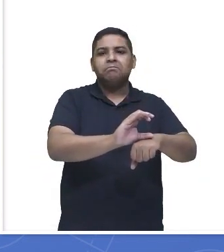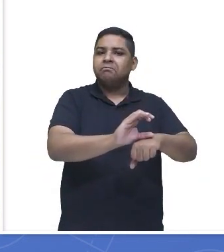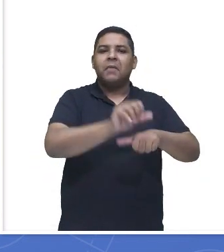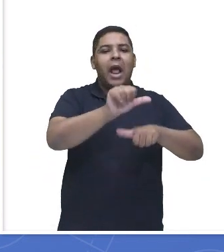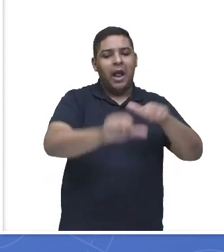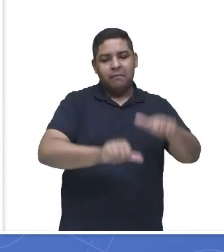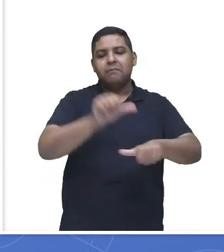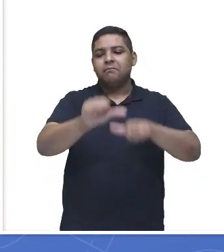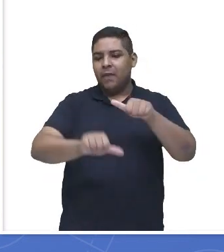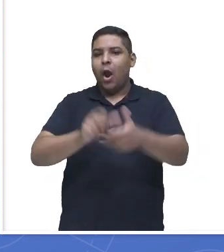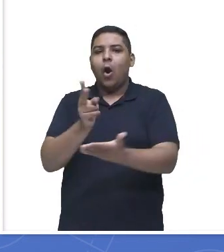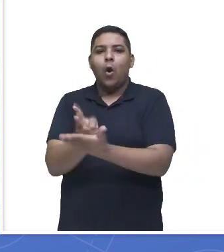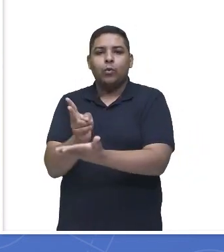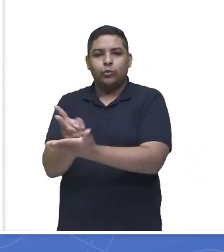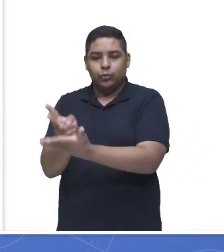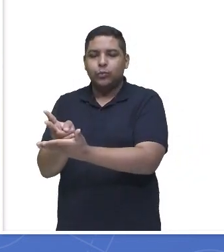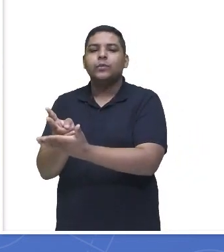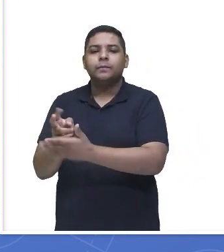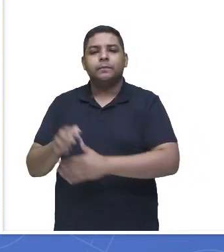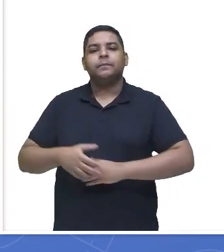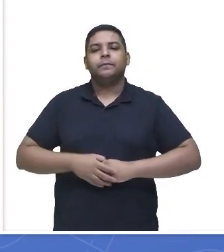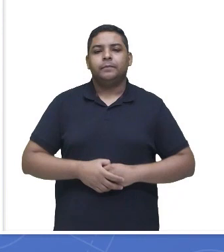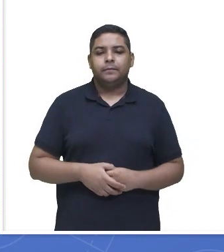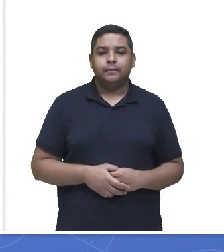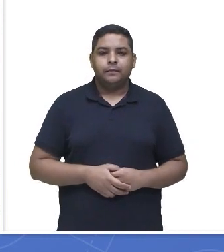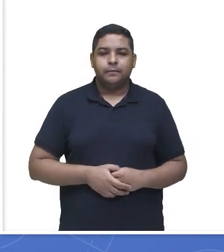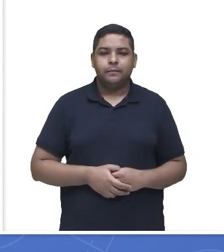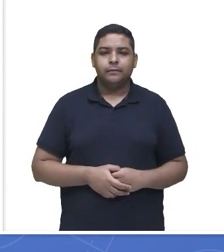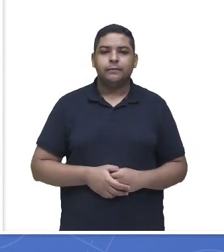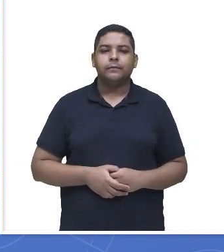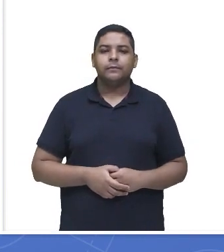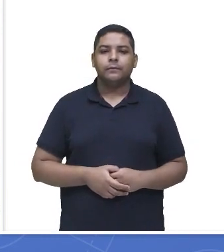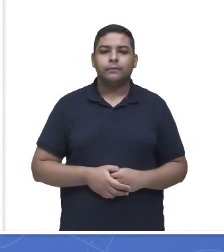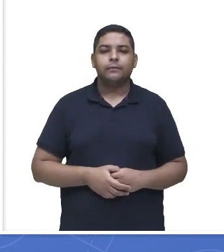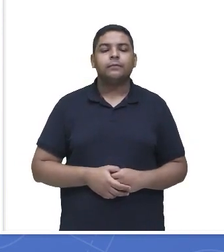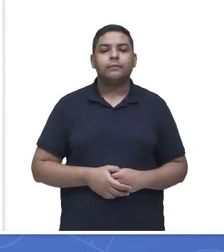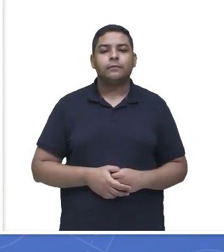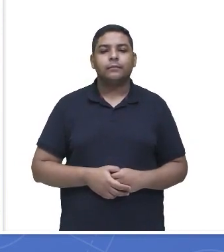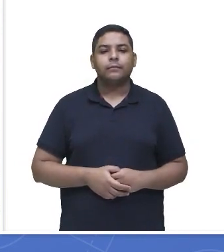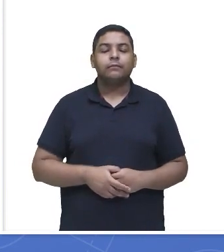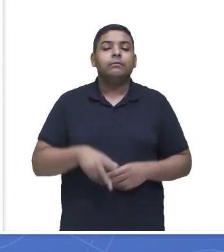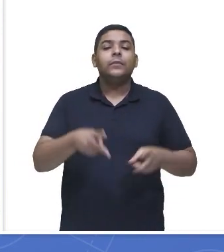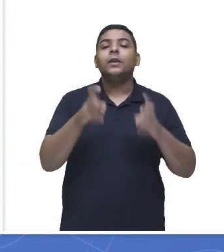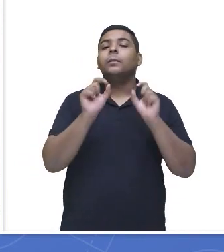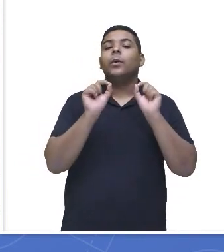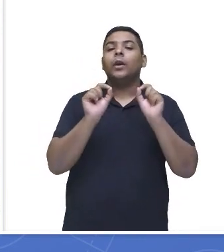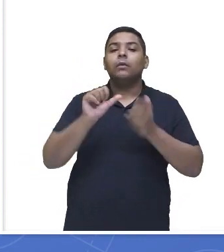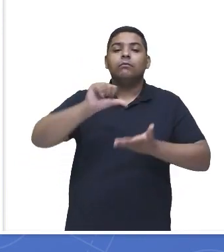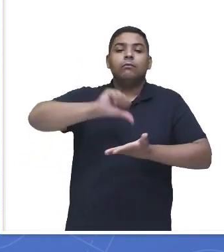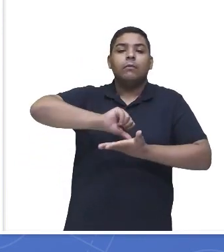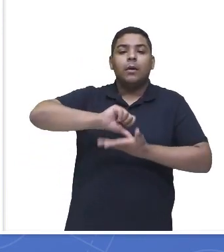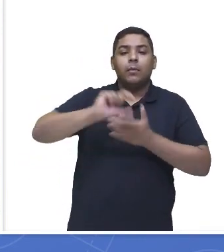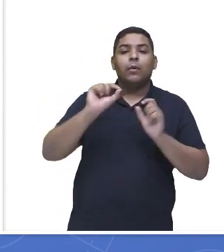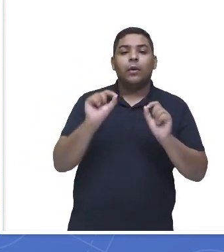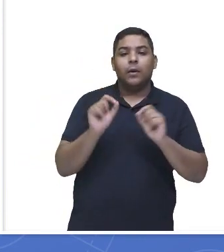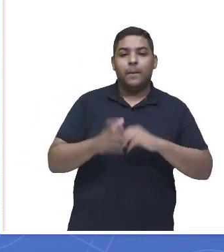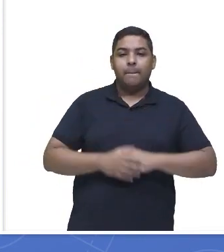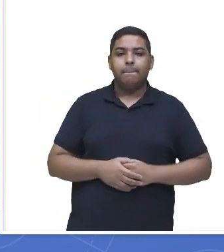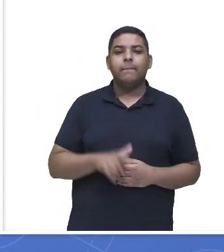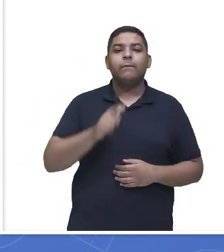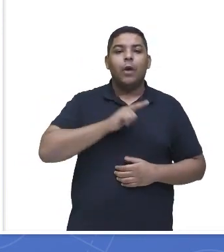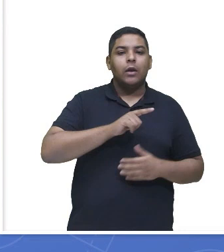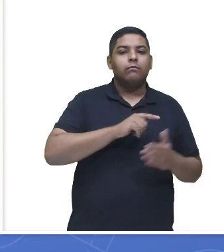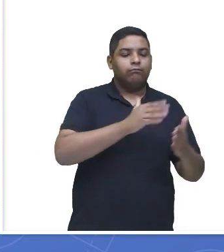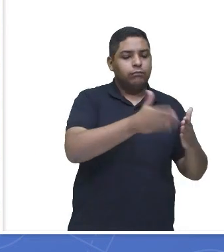transformando, as coisas continuam acontecendo de maneira muito rápida. Vocês podem perceber que lá naquele mapa aparece muito bem isso daí. Foi uma